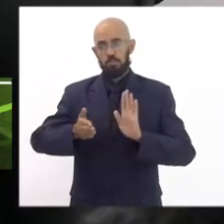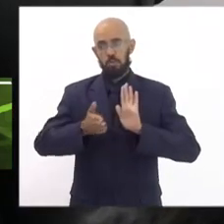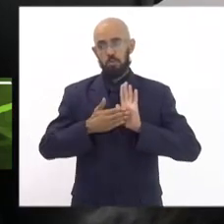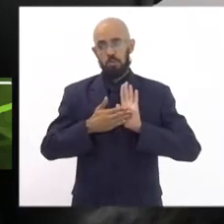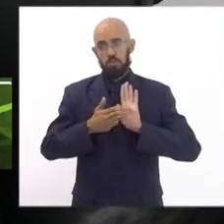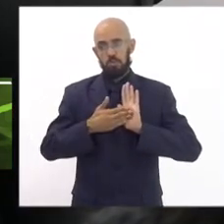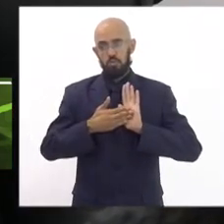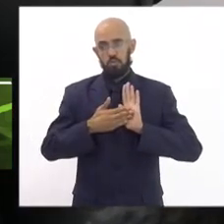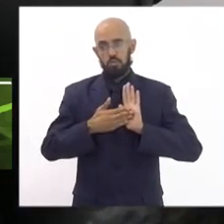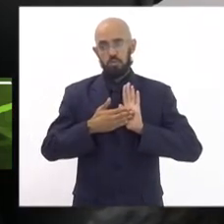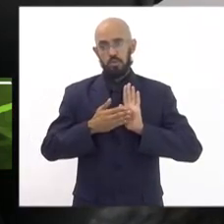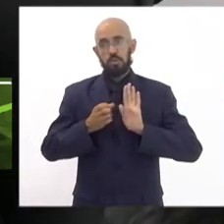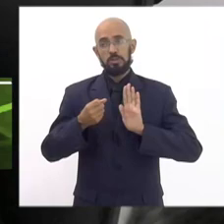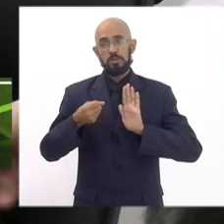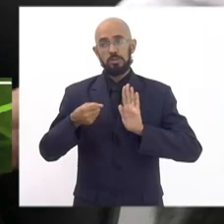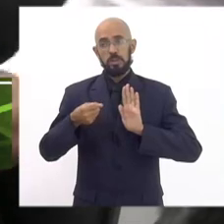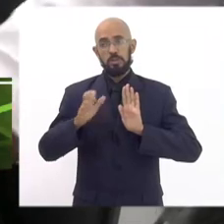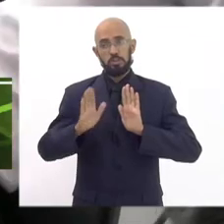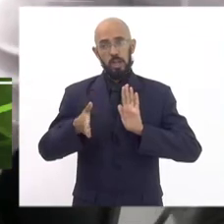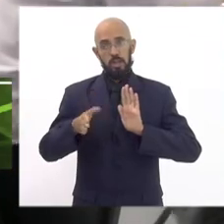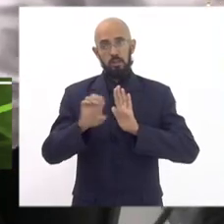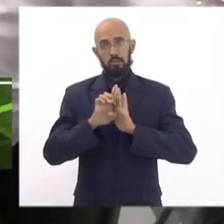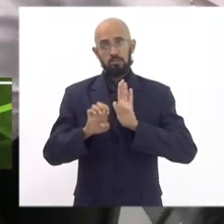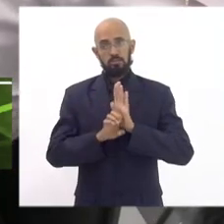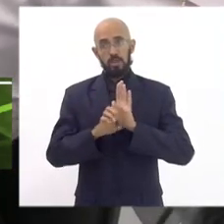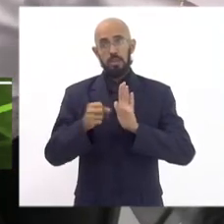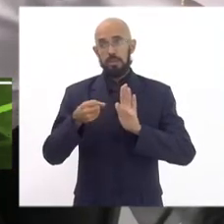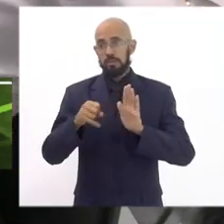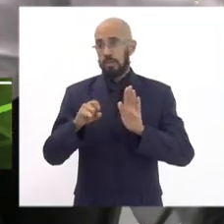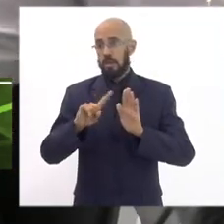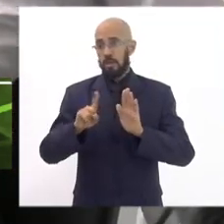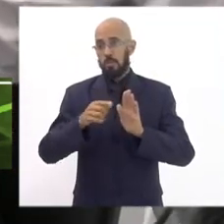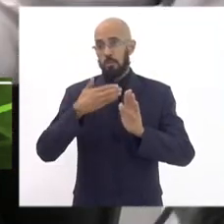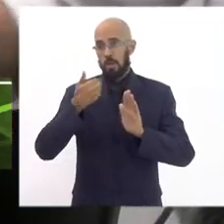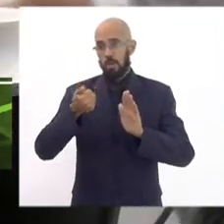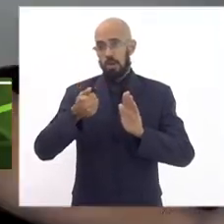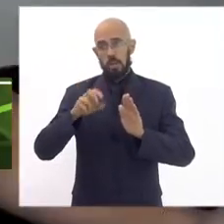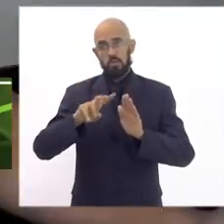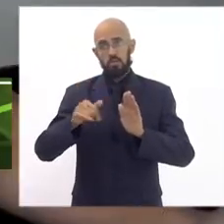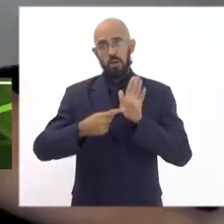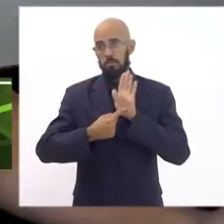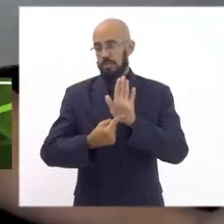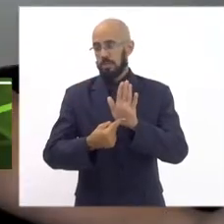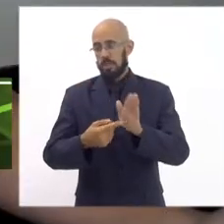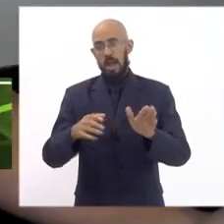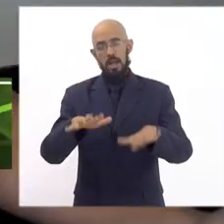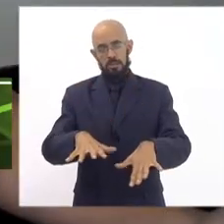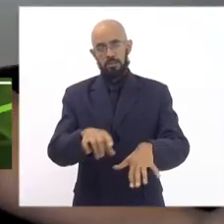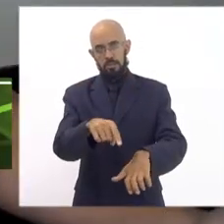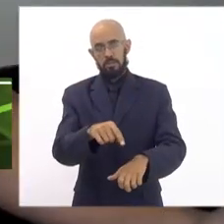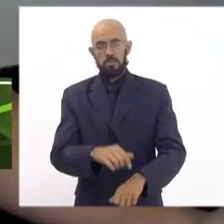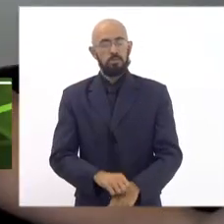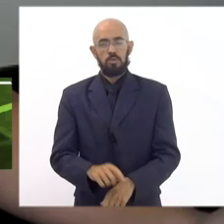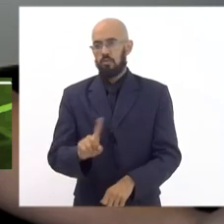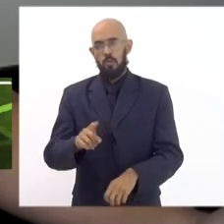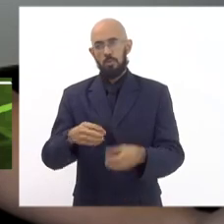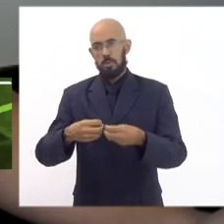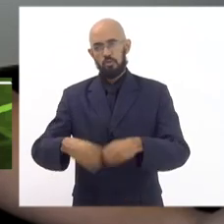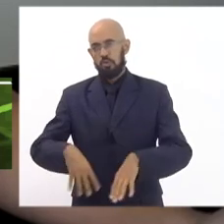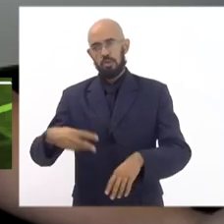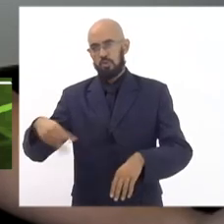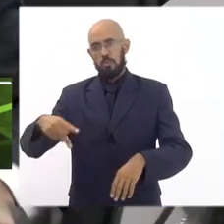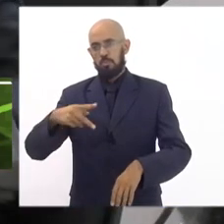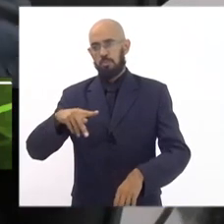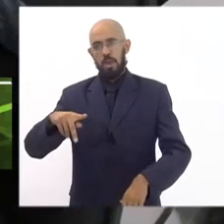emendas, se as subemendas não se adequarem, não melhorarem o projeto, nós vamos apresentar como ele está. Não vou prejudicar o seu projeto